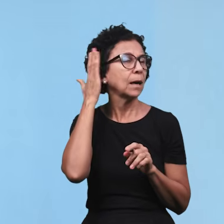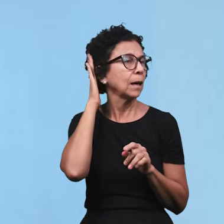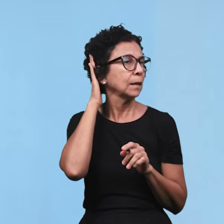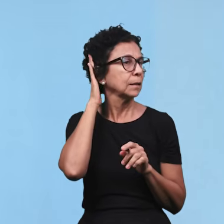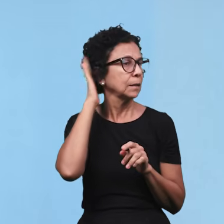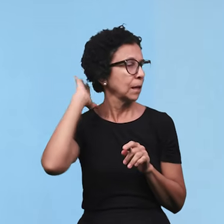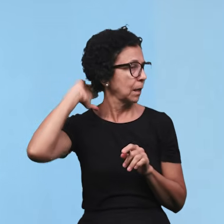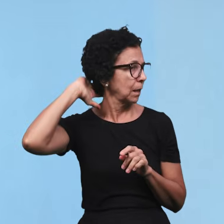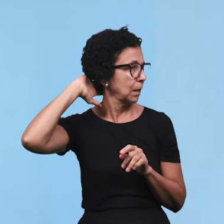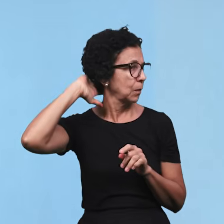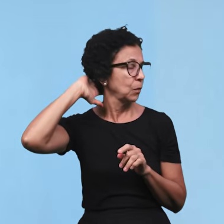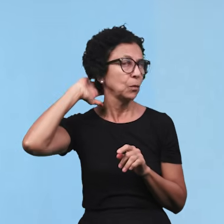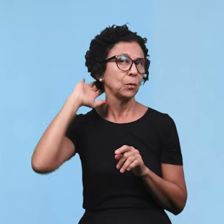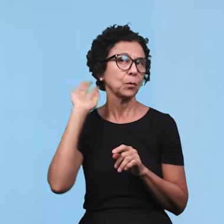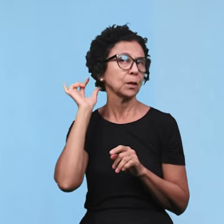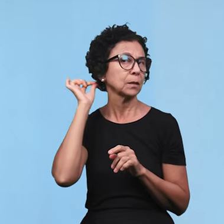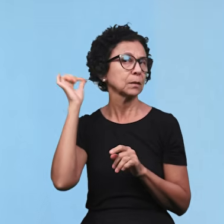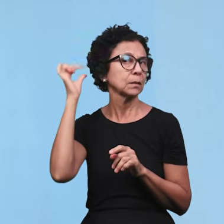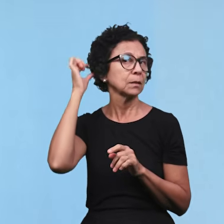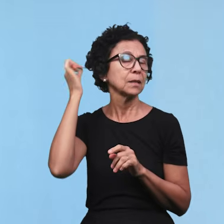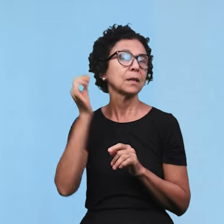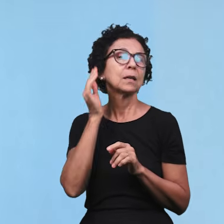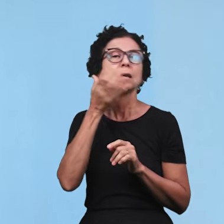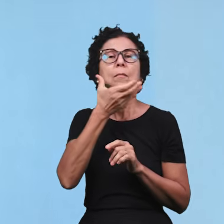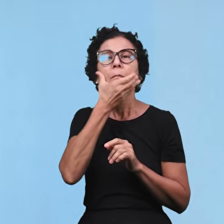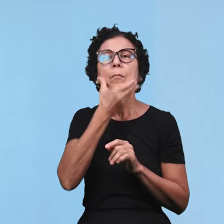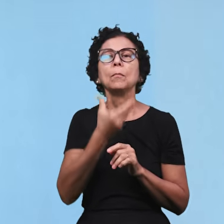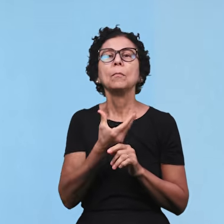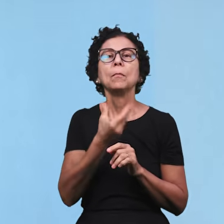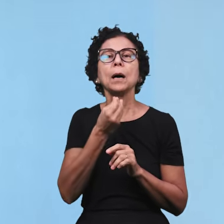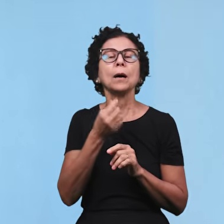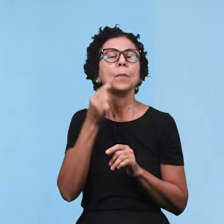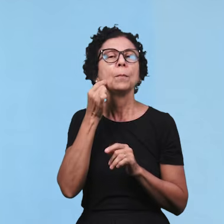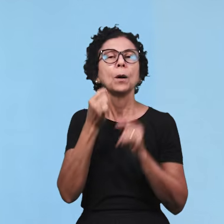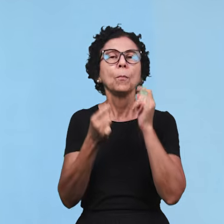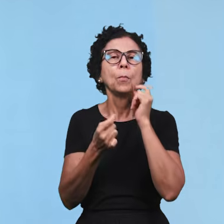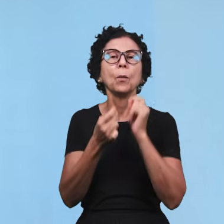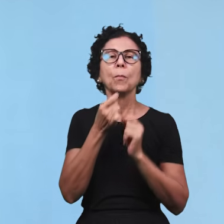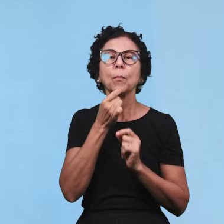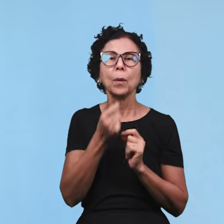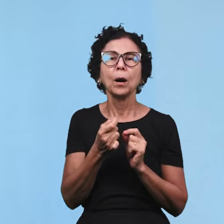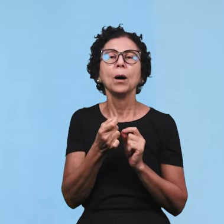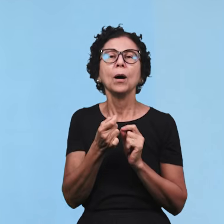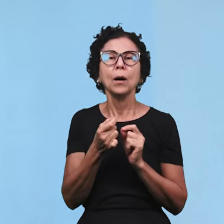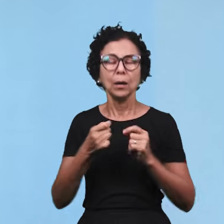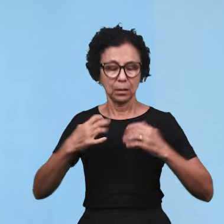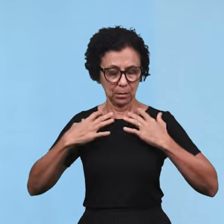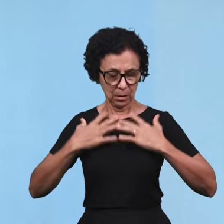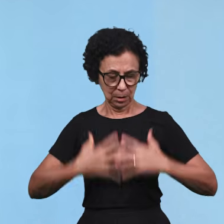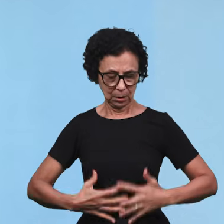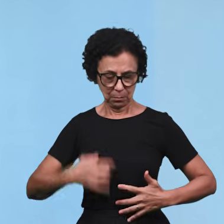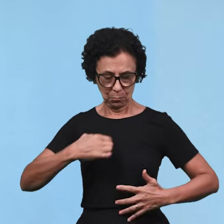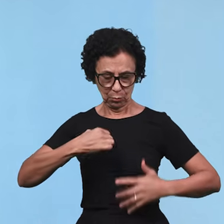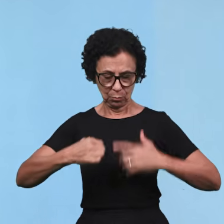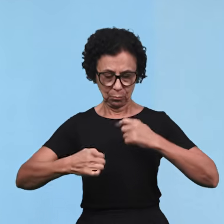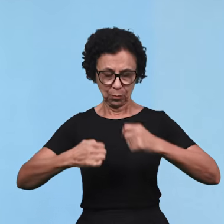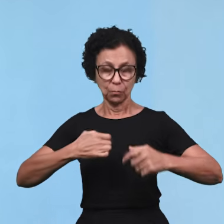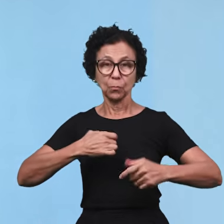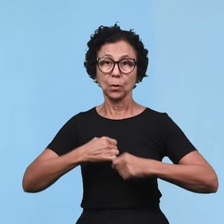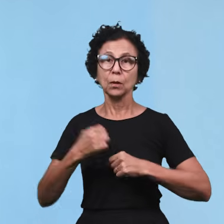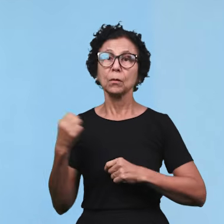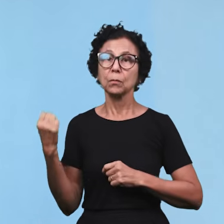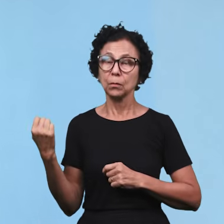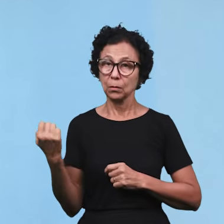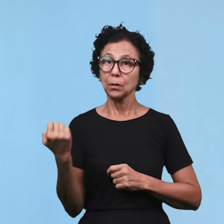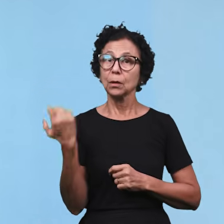laterais e da região da nuca, exploramos fios da barba e fios do tórax. Então a gente conseguiu uma quantidade muito grande de